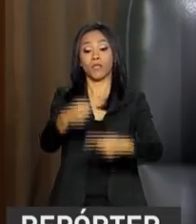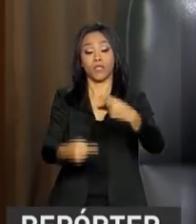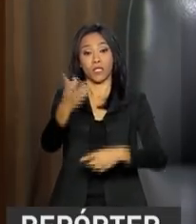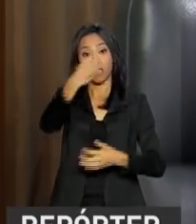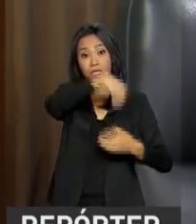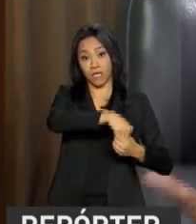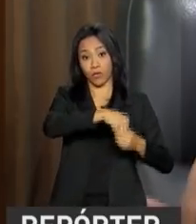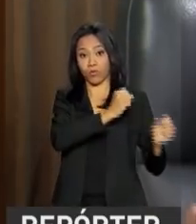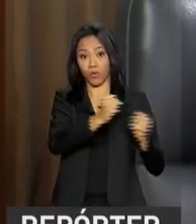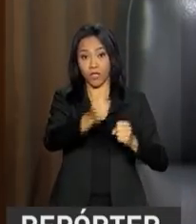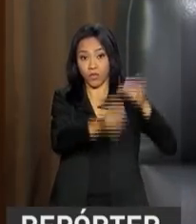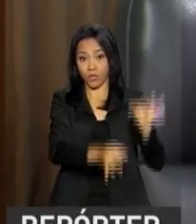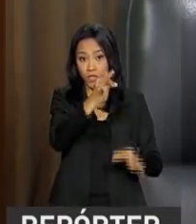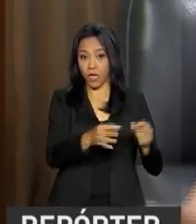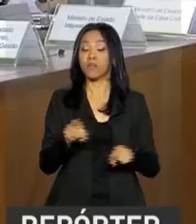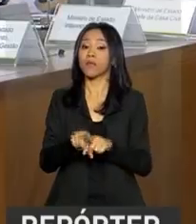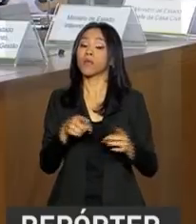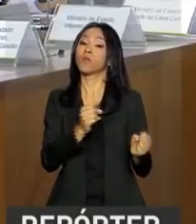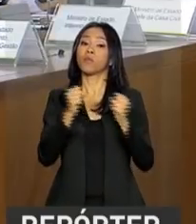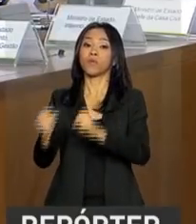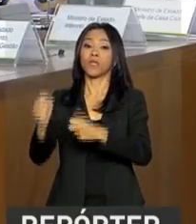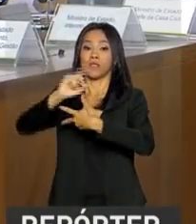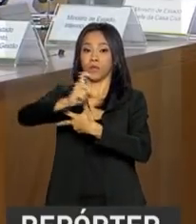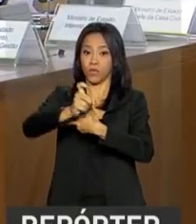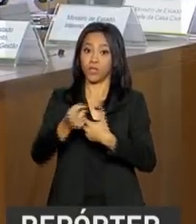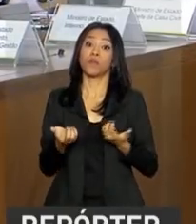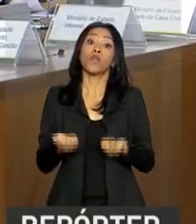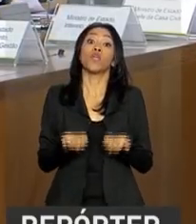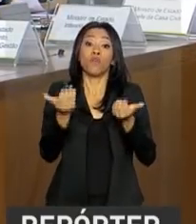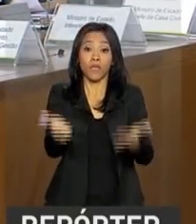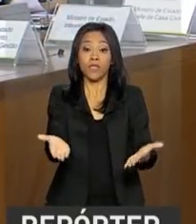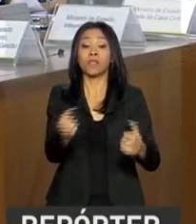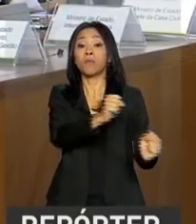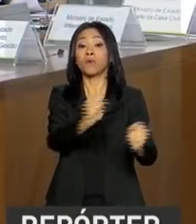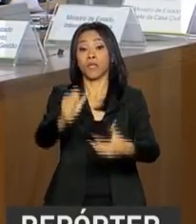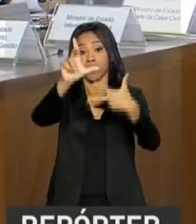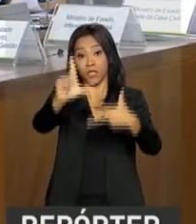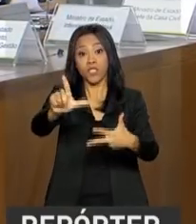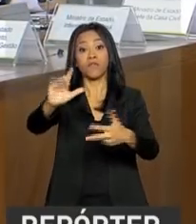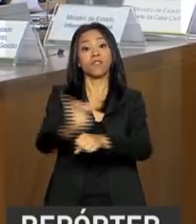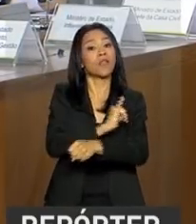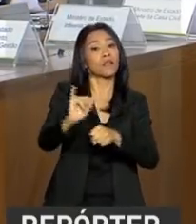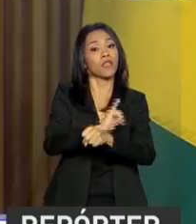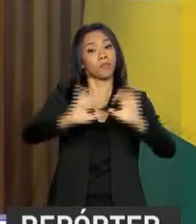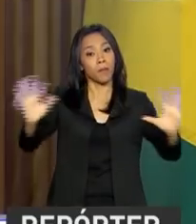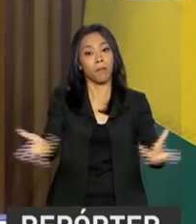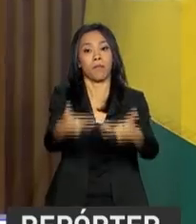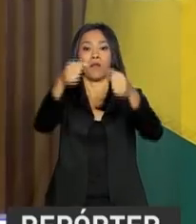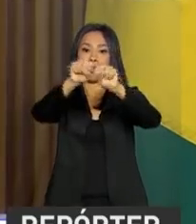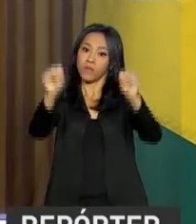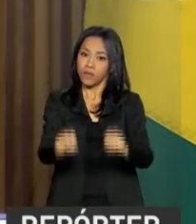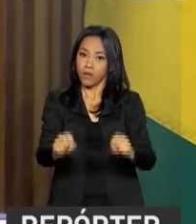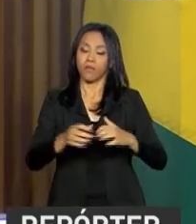poder judiciário quanto no poder executivo quanto oferecer ao poder legislativo alternativas que aprimorem este sistema a partir